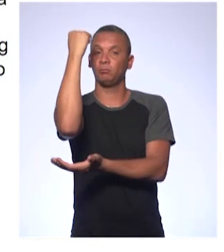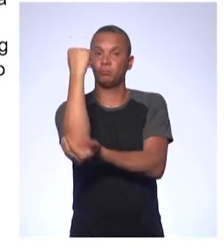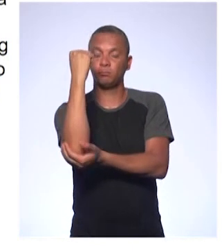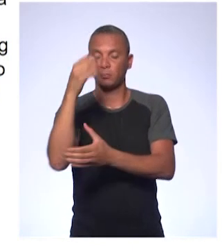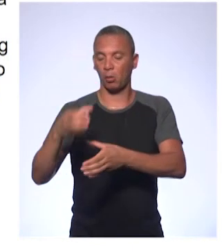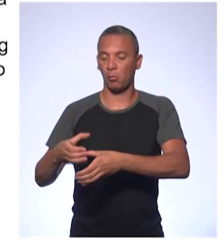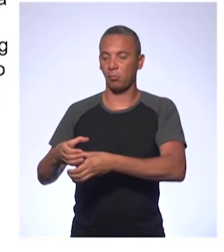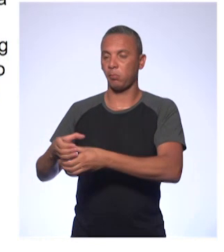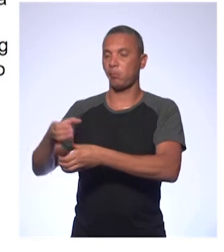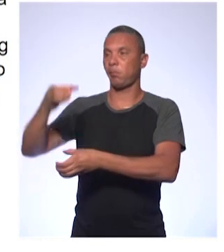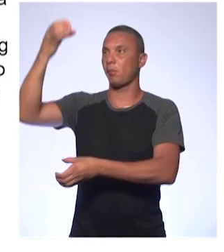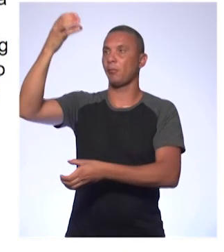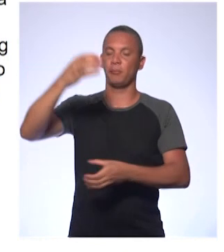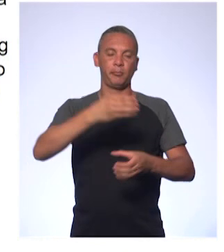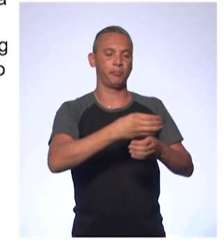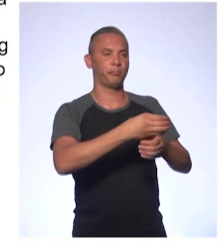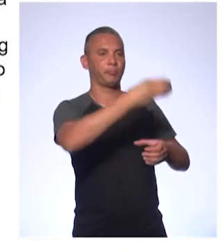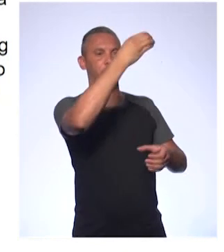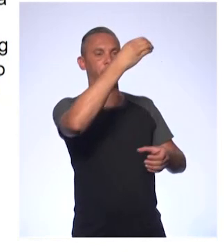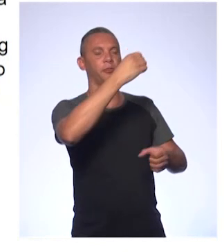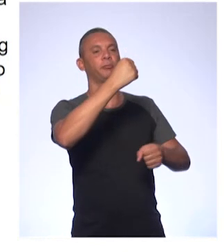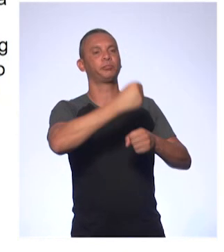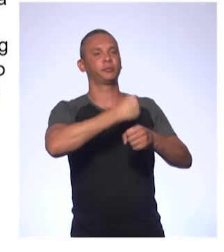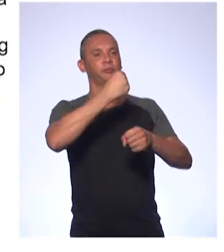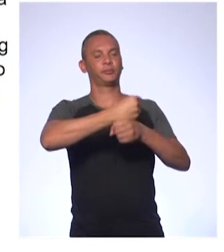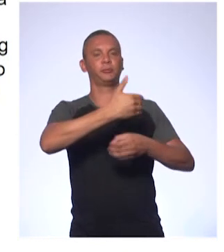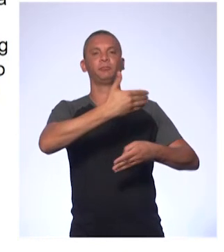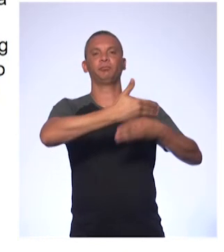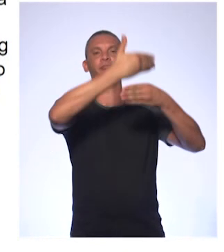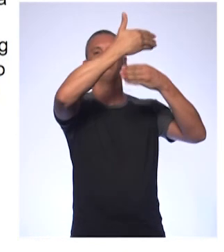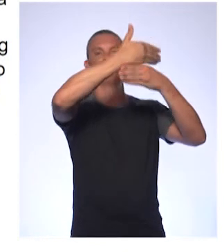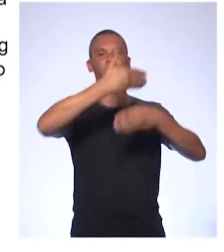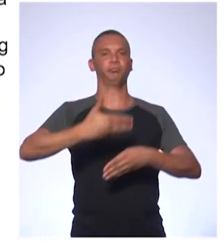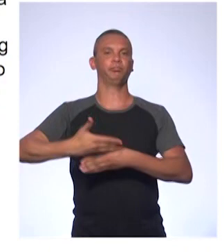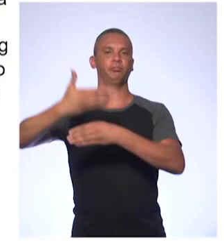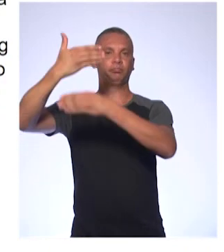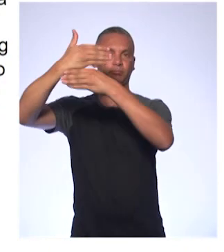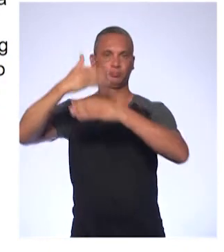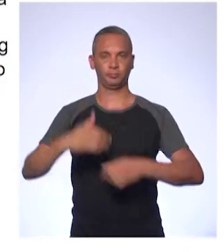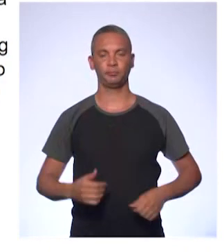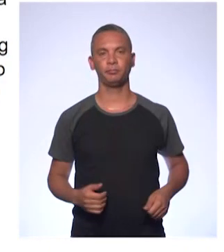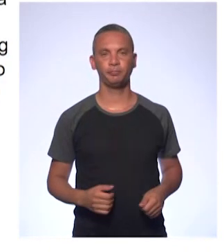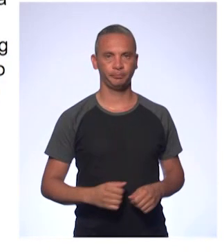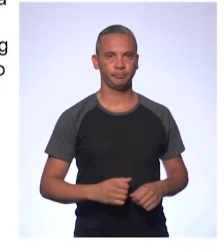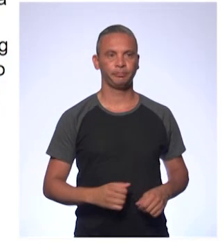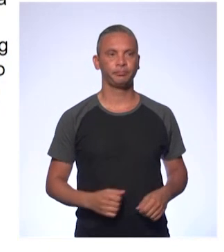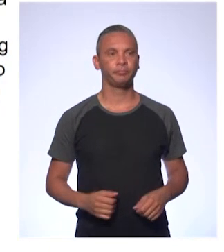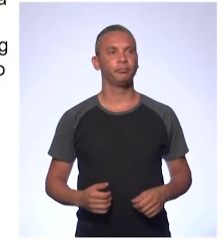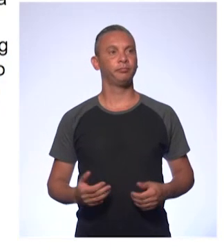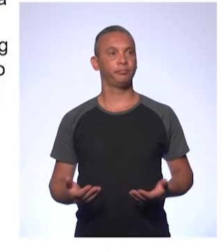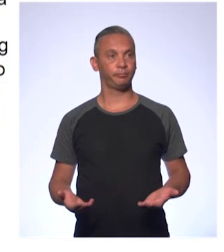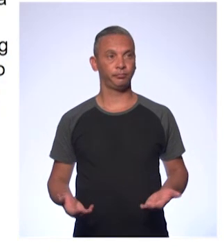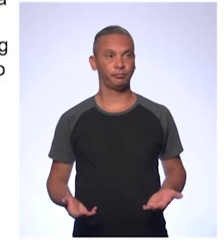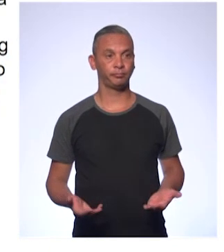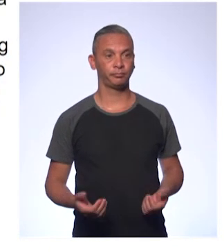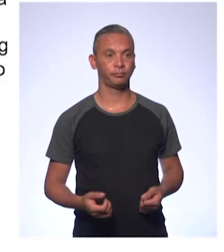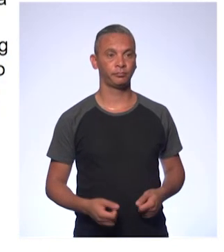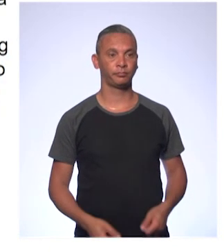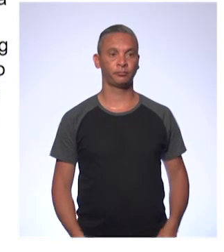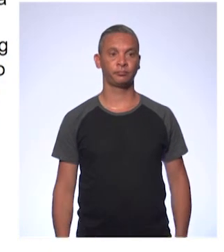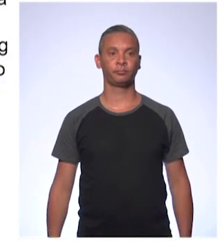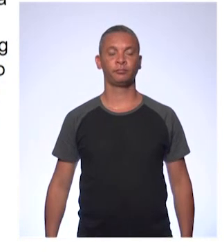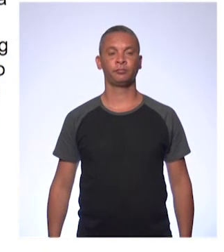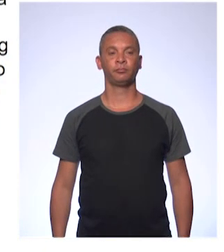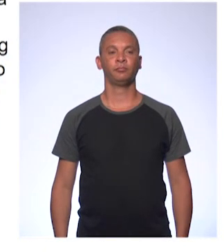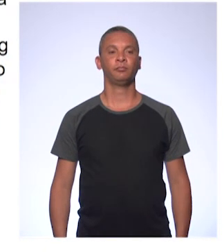moldura pré-fabricada, isto é, para construir edificações. Então, a gente tem como